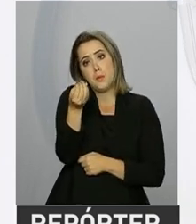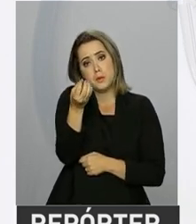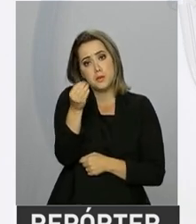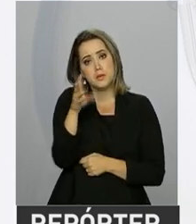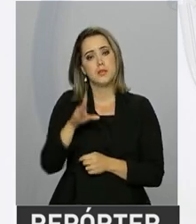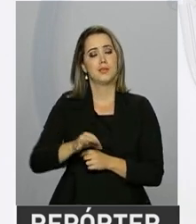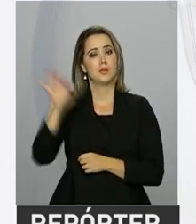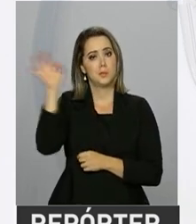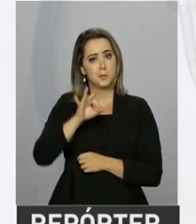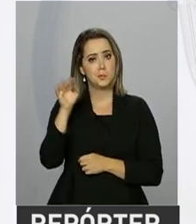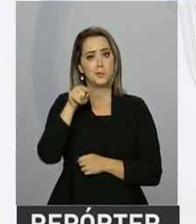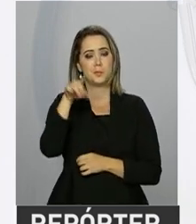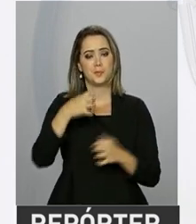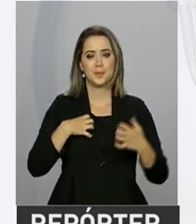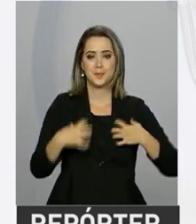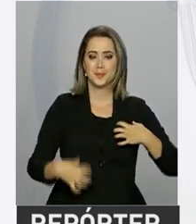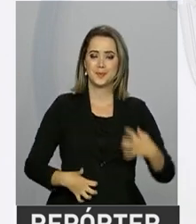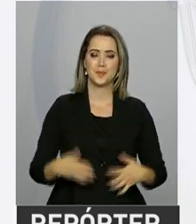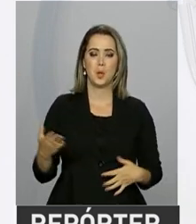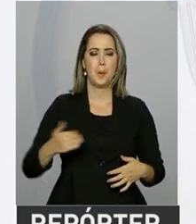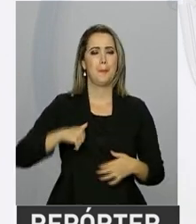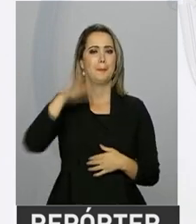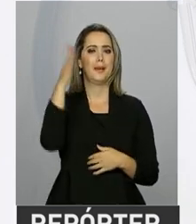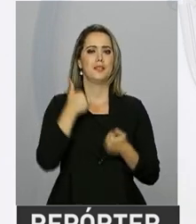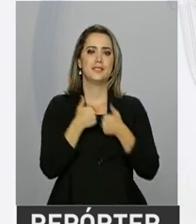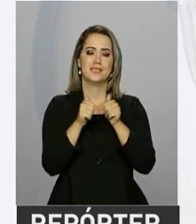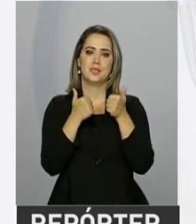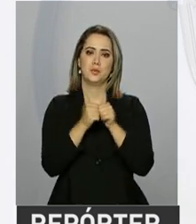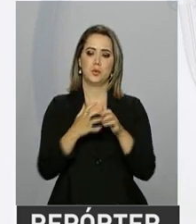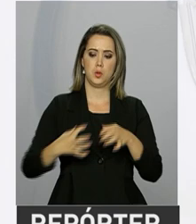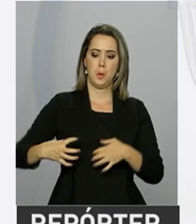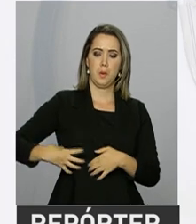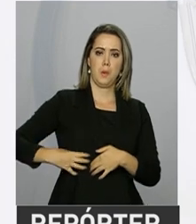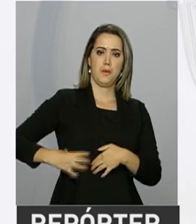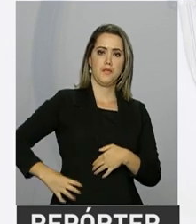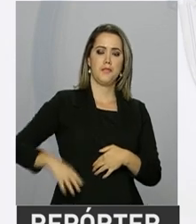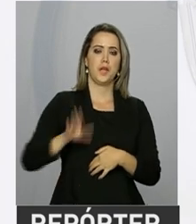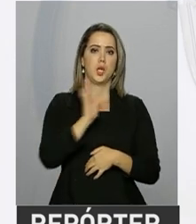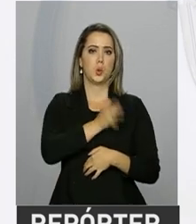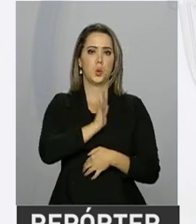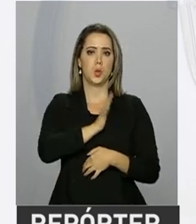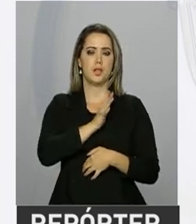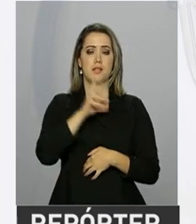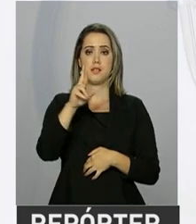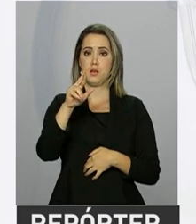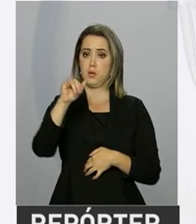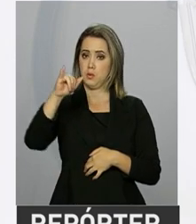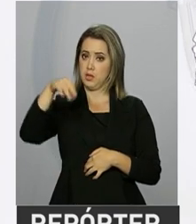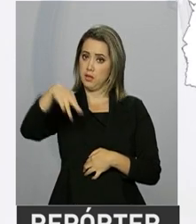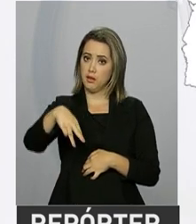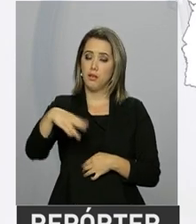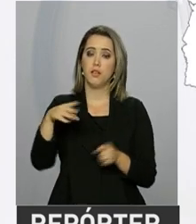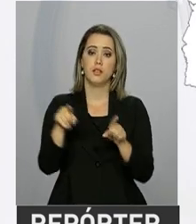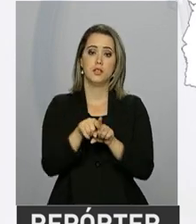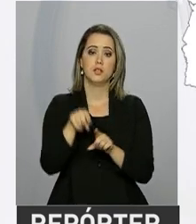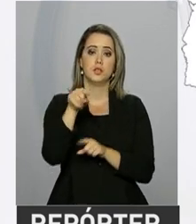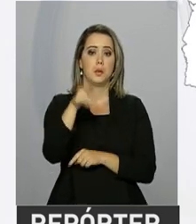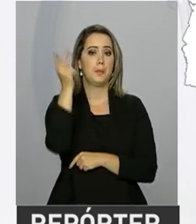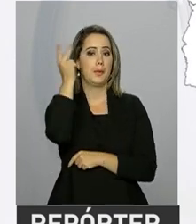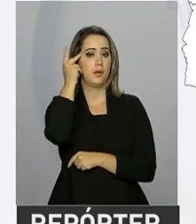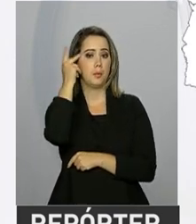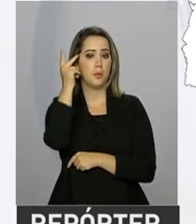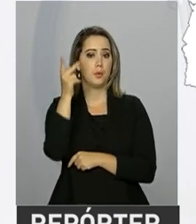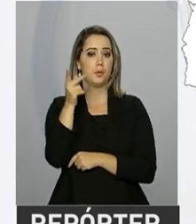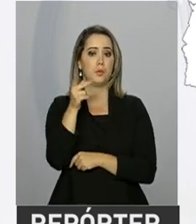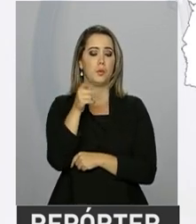órgãos mais transportados pela FAB neste um ano foram fígado coração e rim Pernambuco São Paulo e Santa